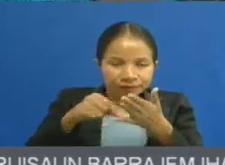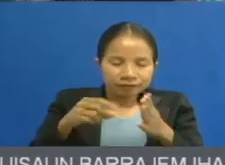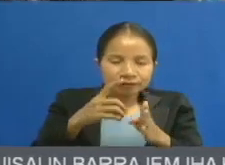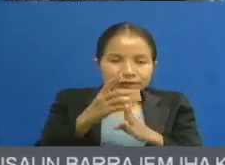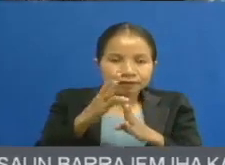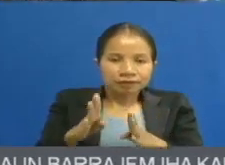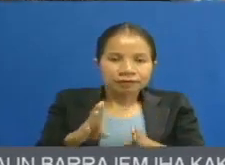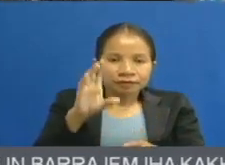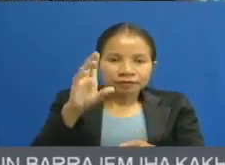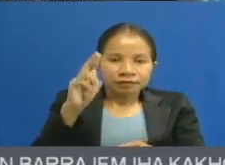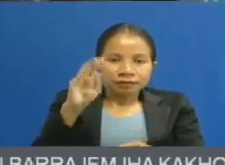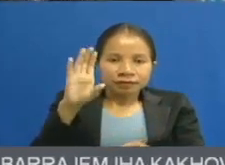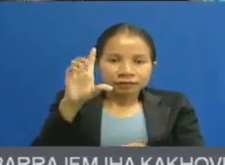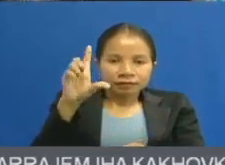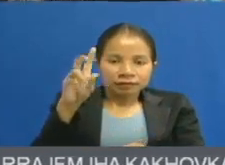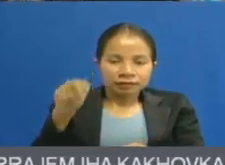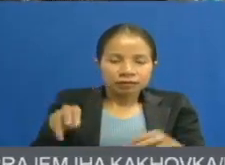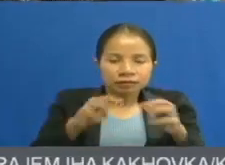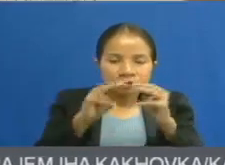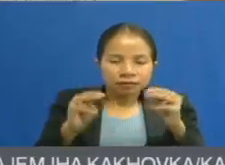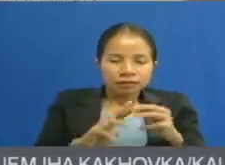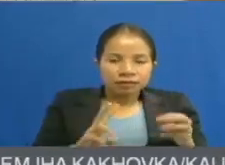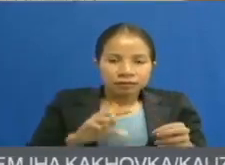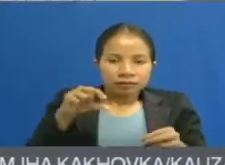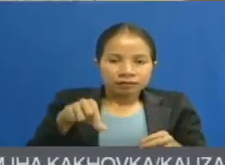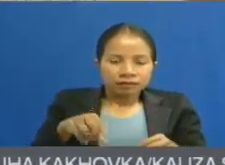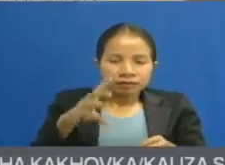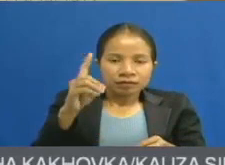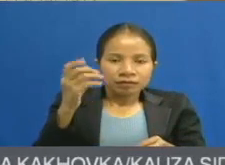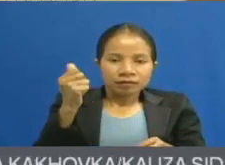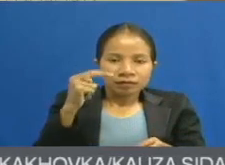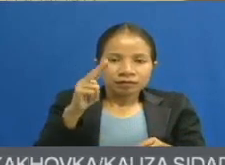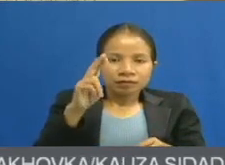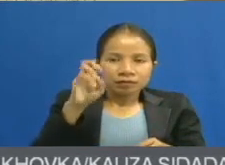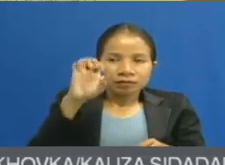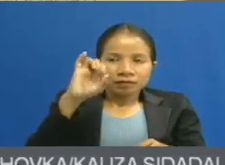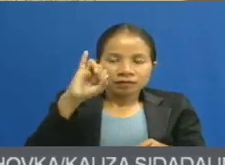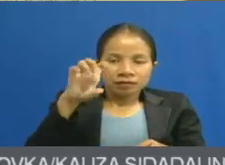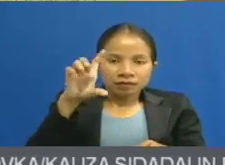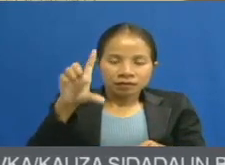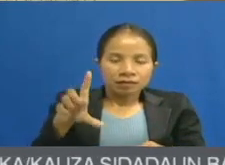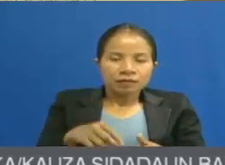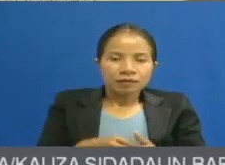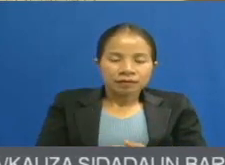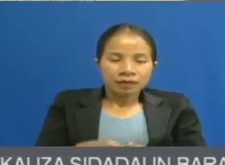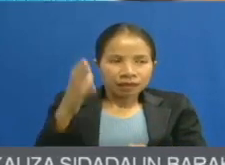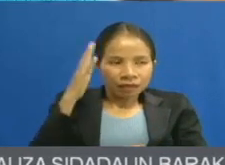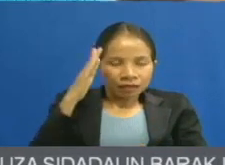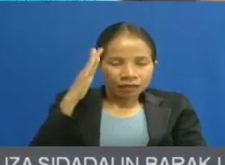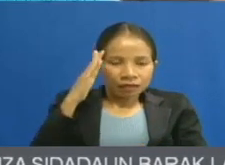executivo CNCLN, município Vikeke, Daniel Sarmento Soares, código Foguete, mos